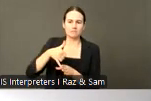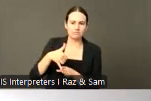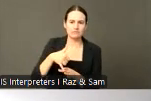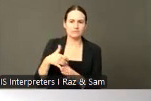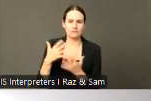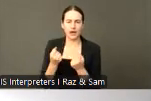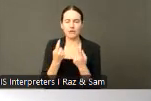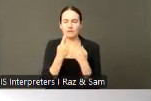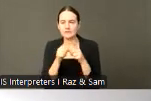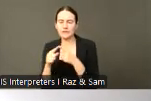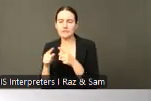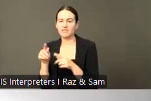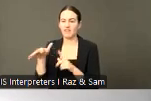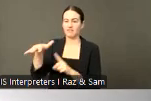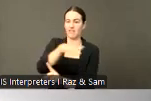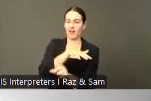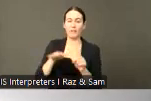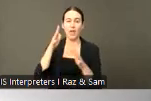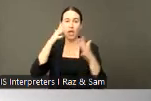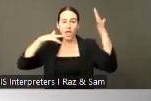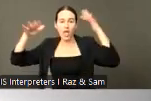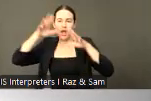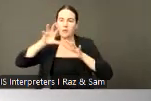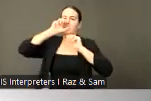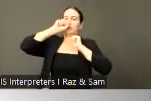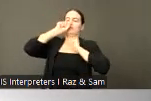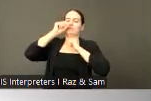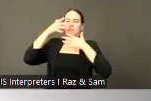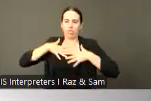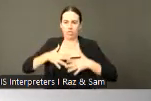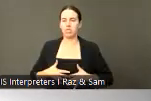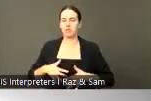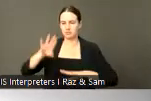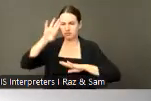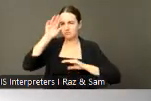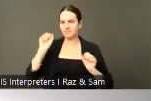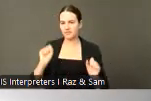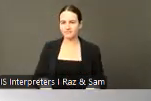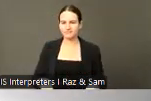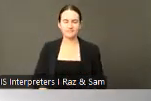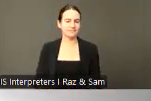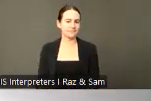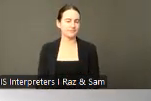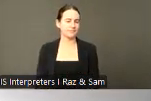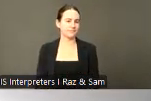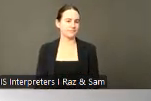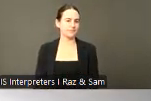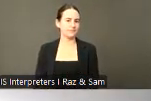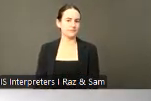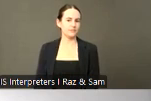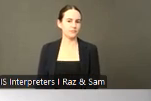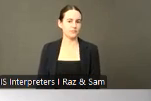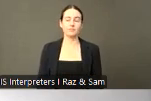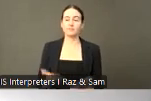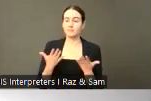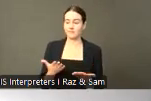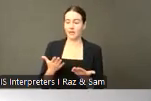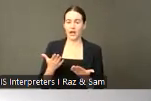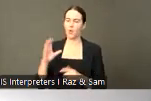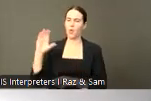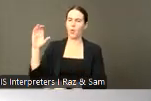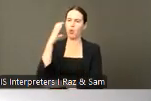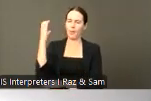assim como defecação ao ar livre. Qual é o estado das doenças que